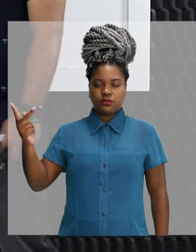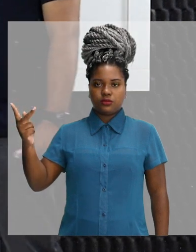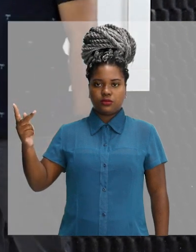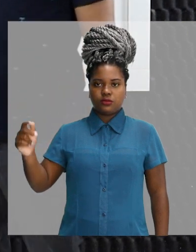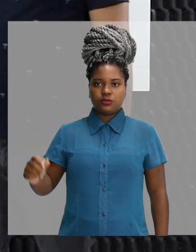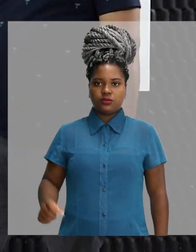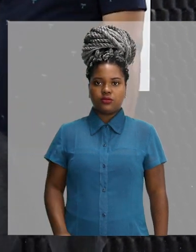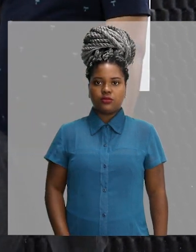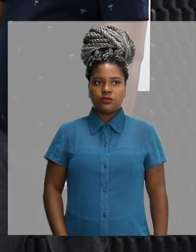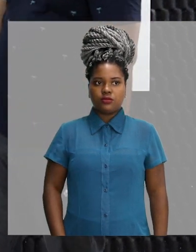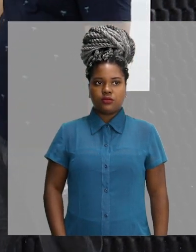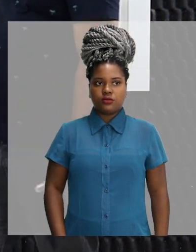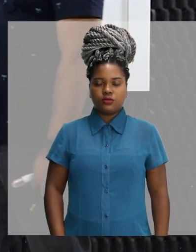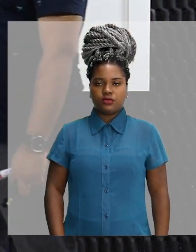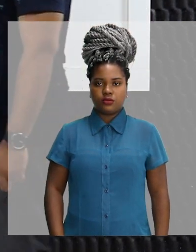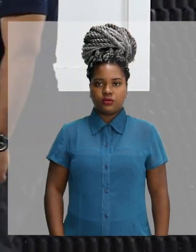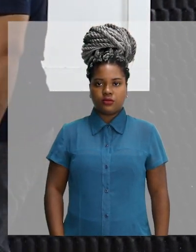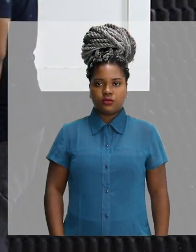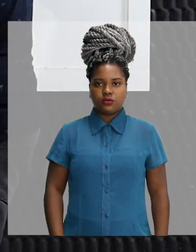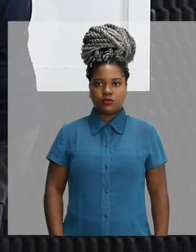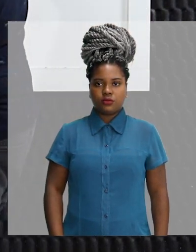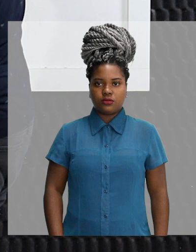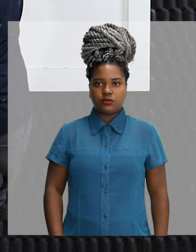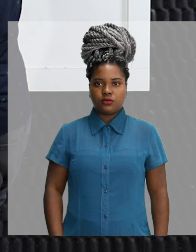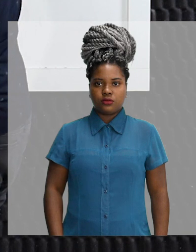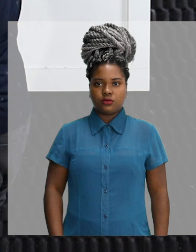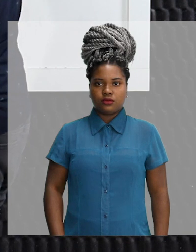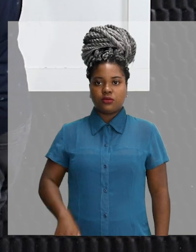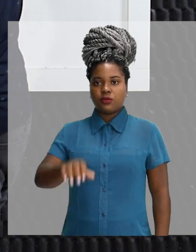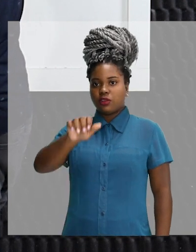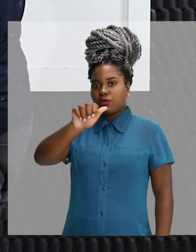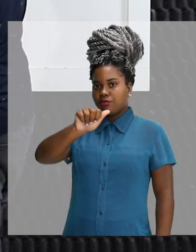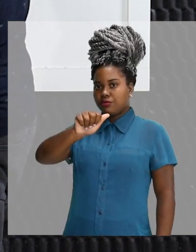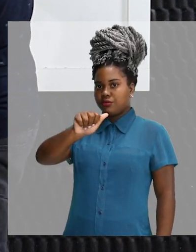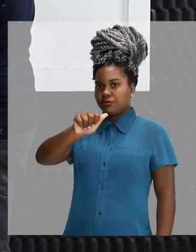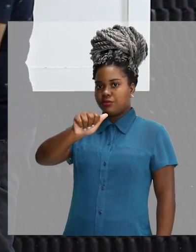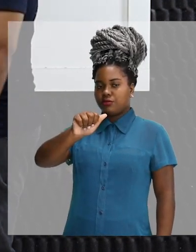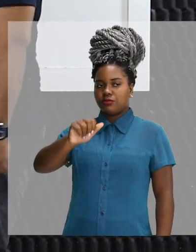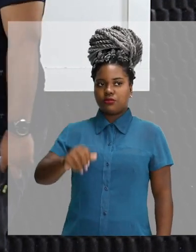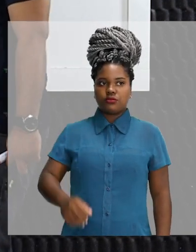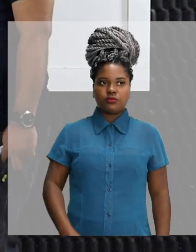sobre 2. Ok? Então, a área será igual